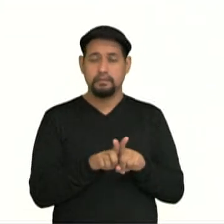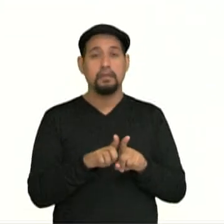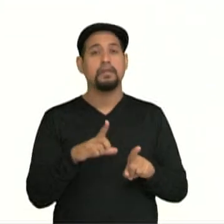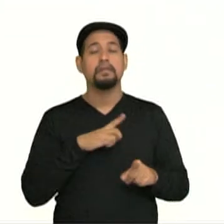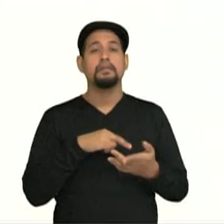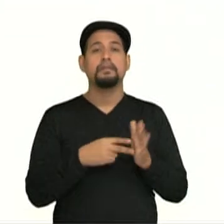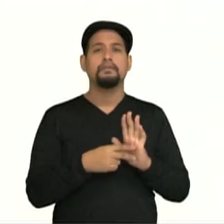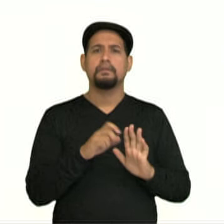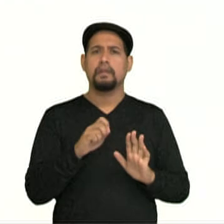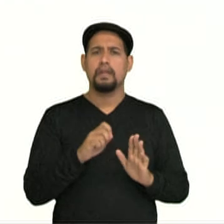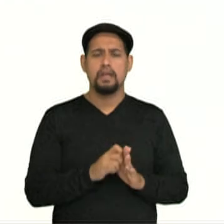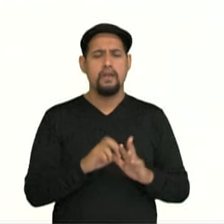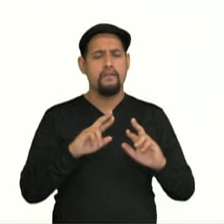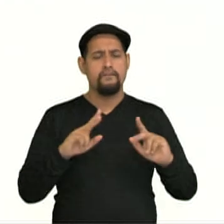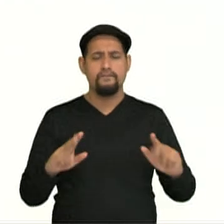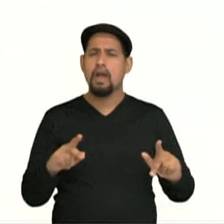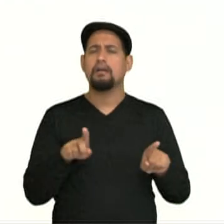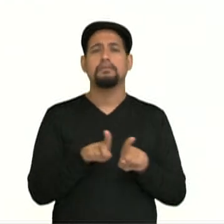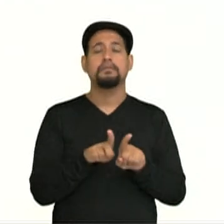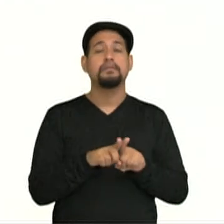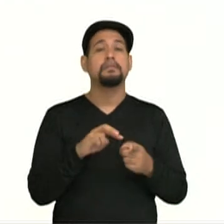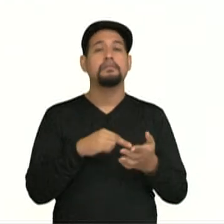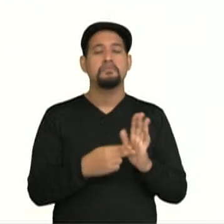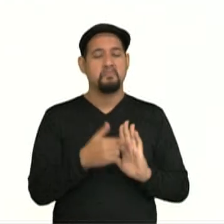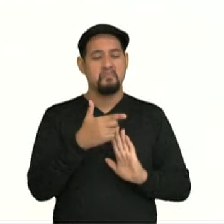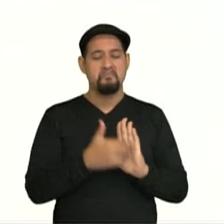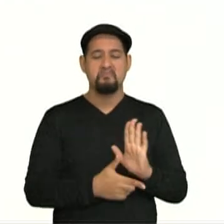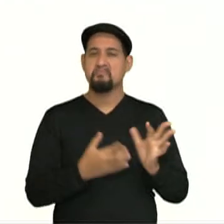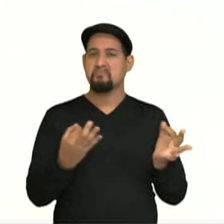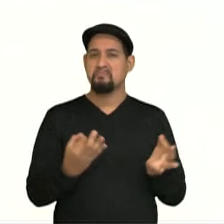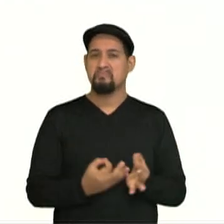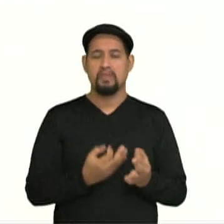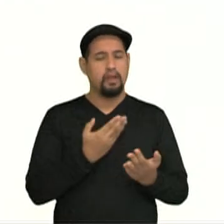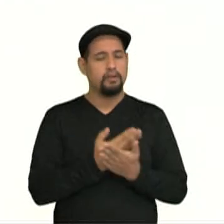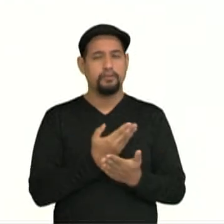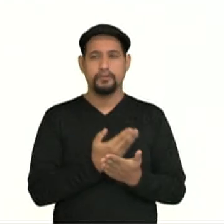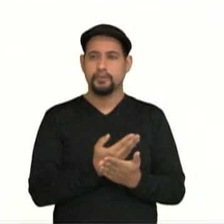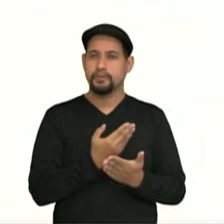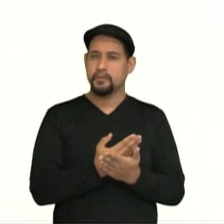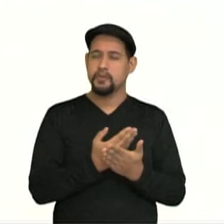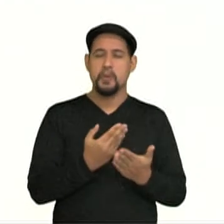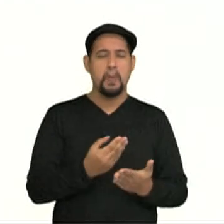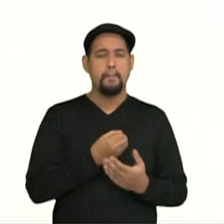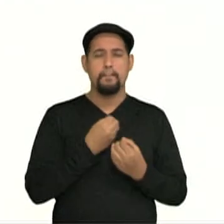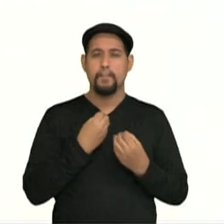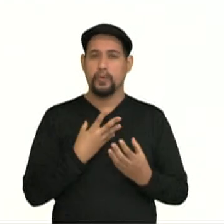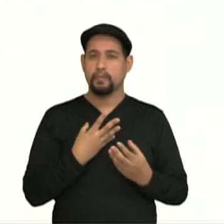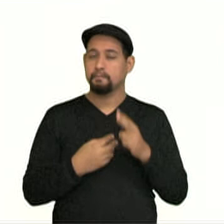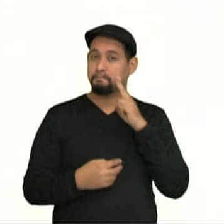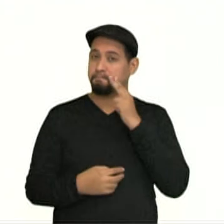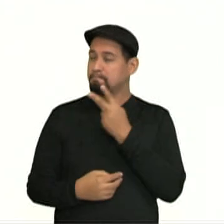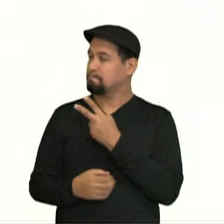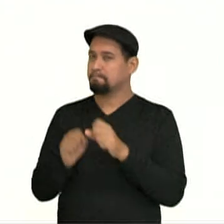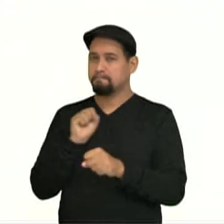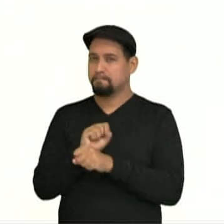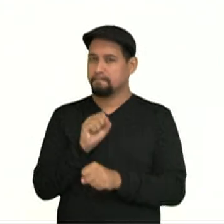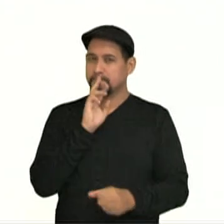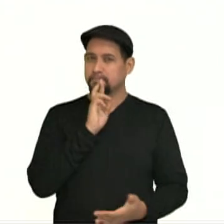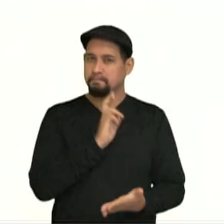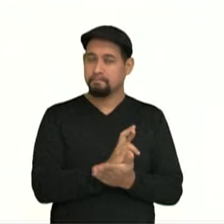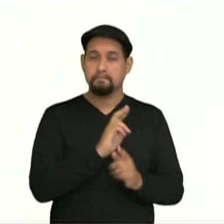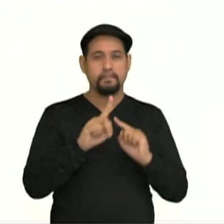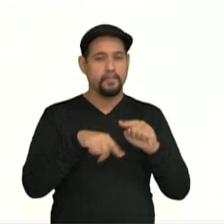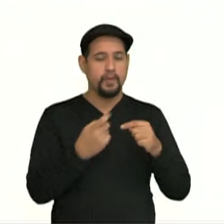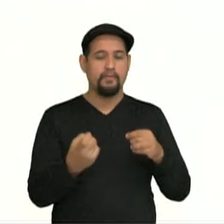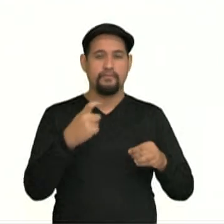see every word clearly. She can even read these two very small words. Blue shell. Vou dar um tempo para vocês responderem